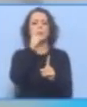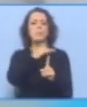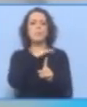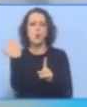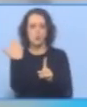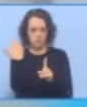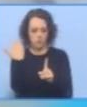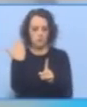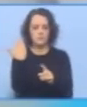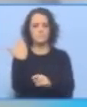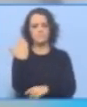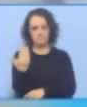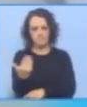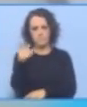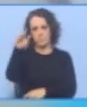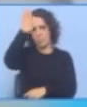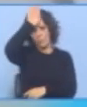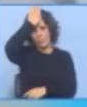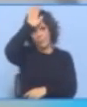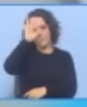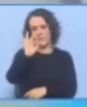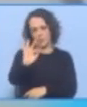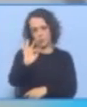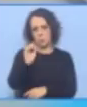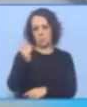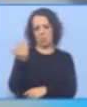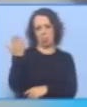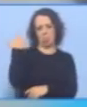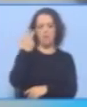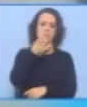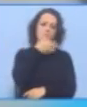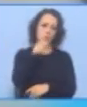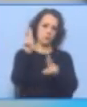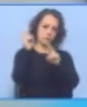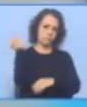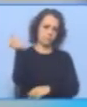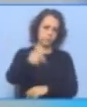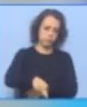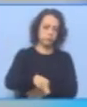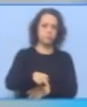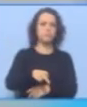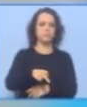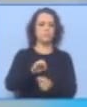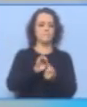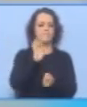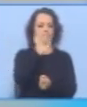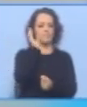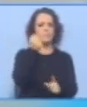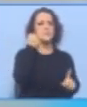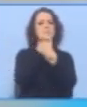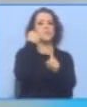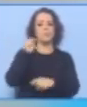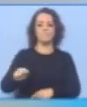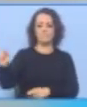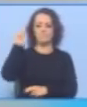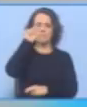mais recentemente que o Papa Francisco se referiu a ele, desafiando os países a rejeitarem